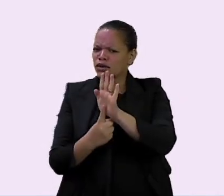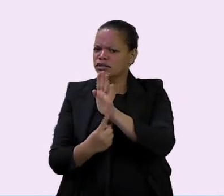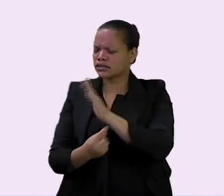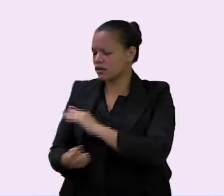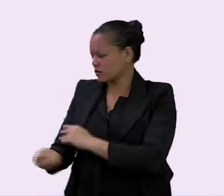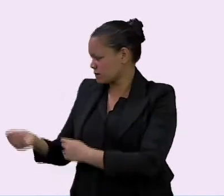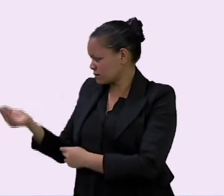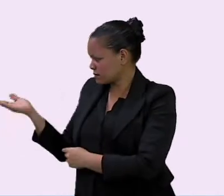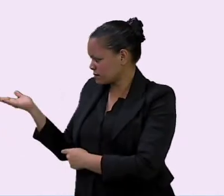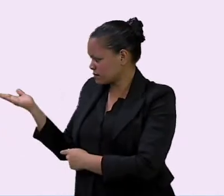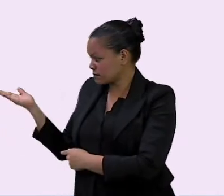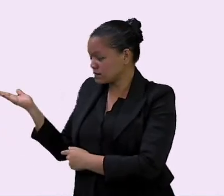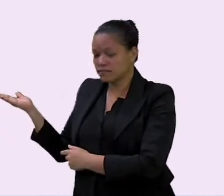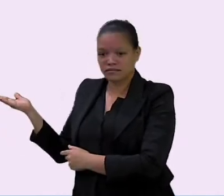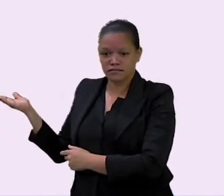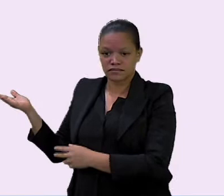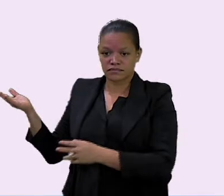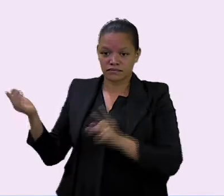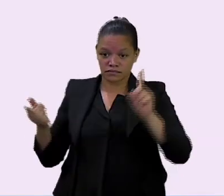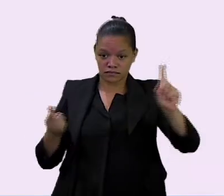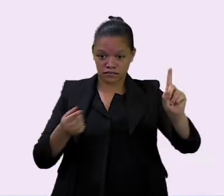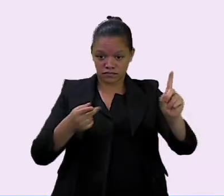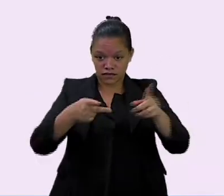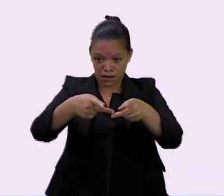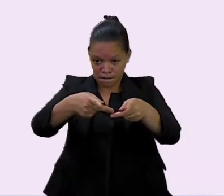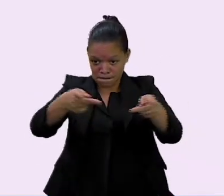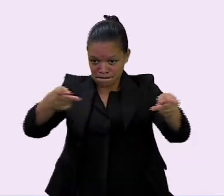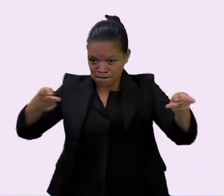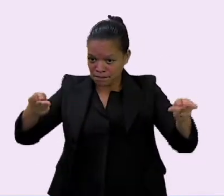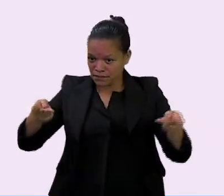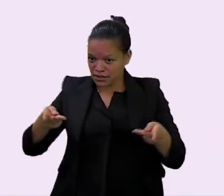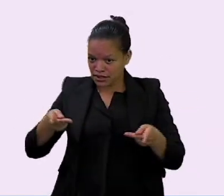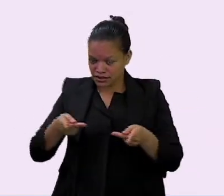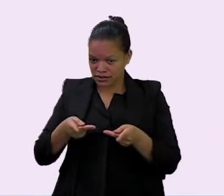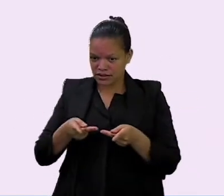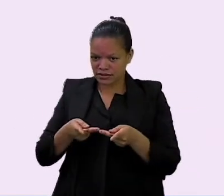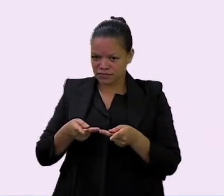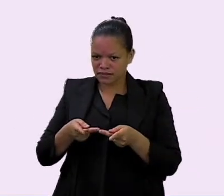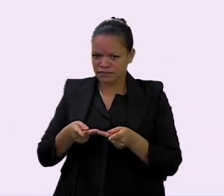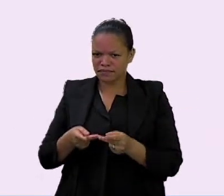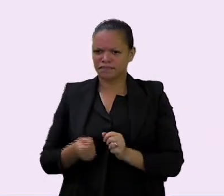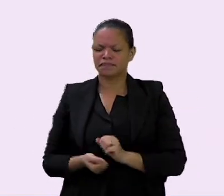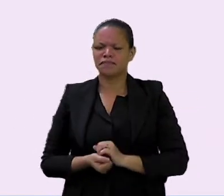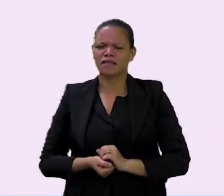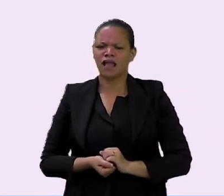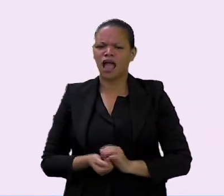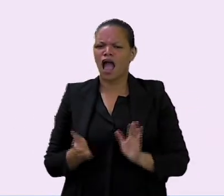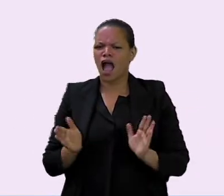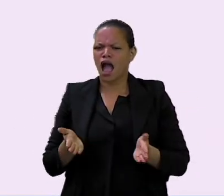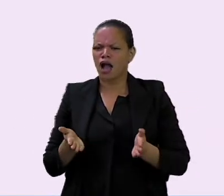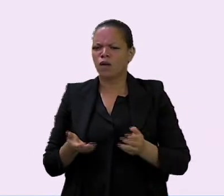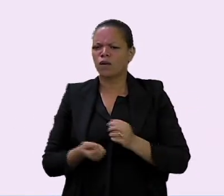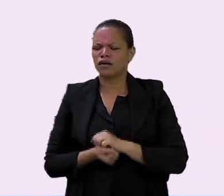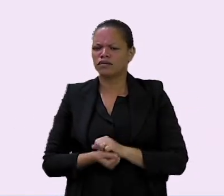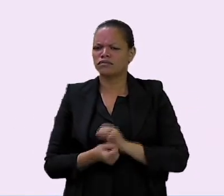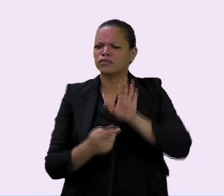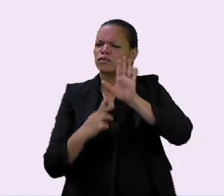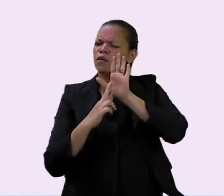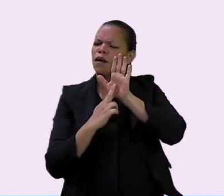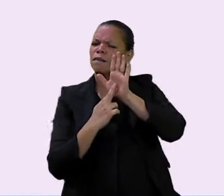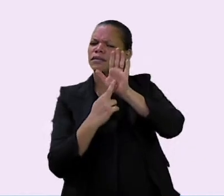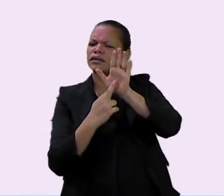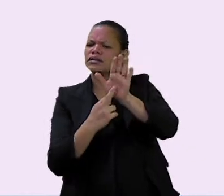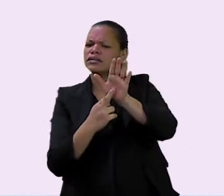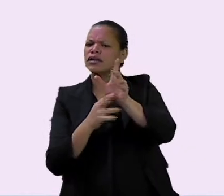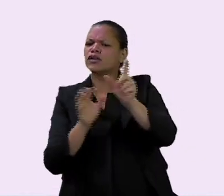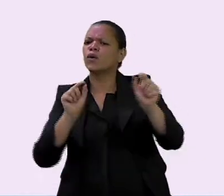está inteira. Já na parte de baixo, eu estou representando a